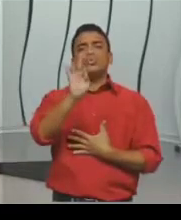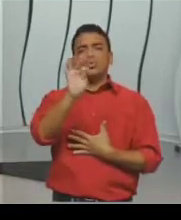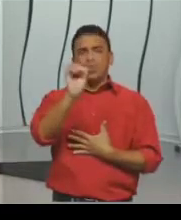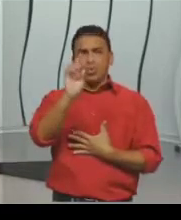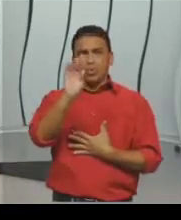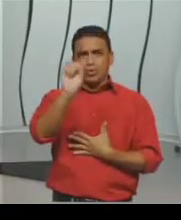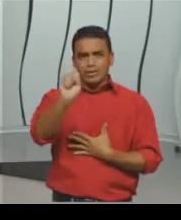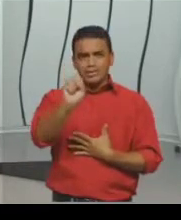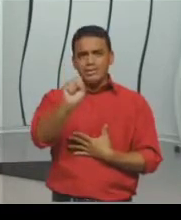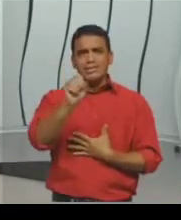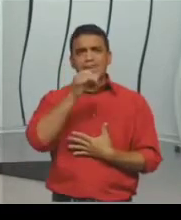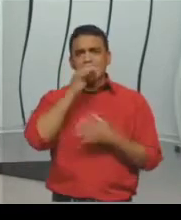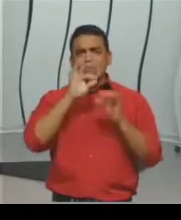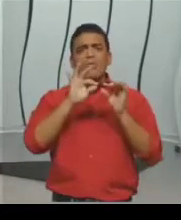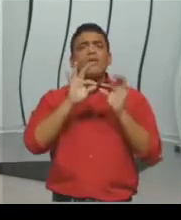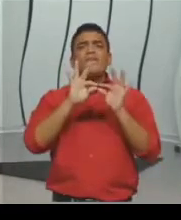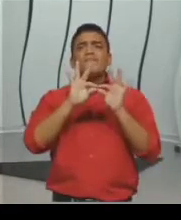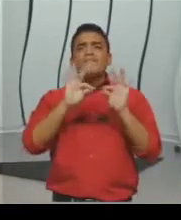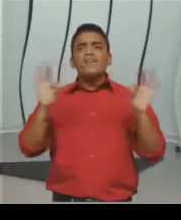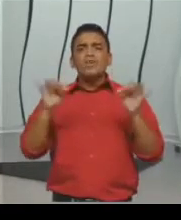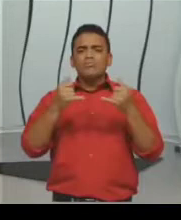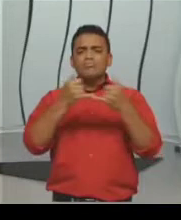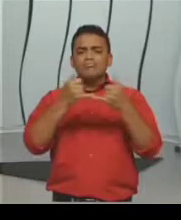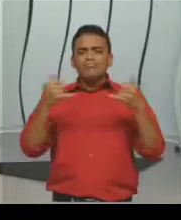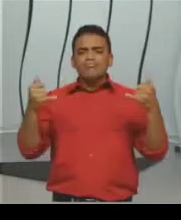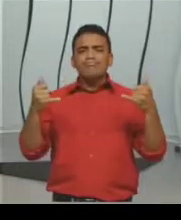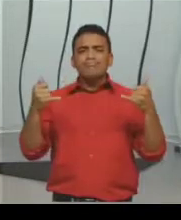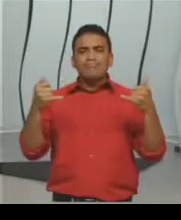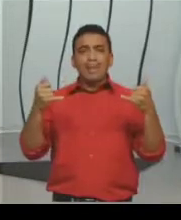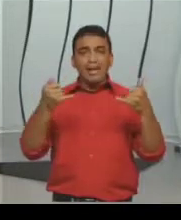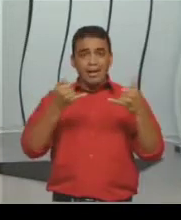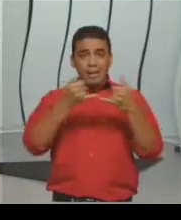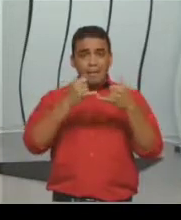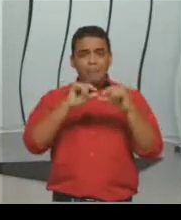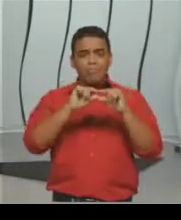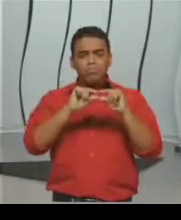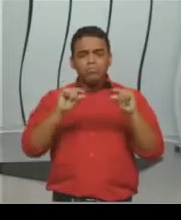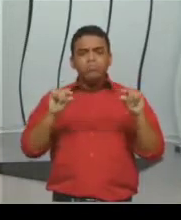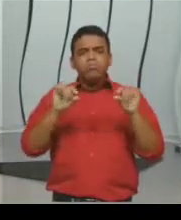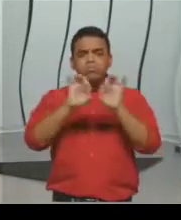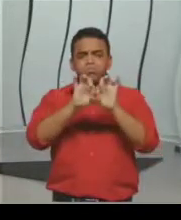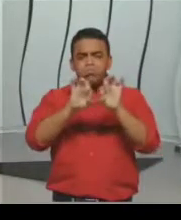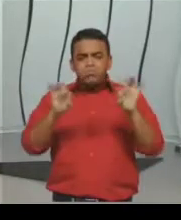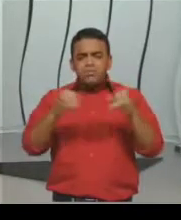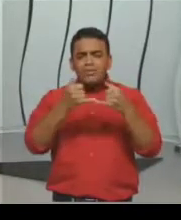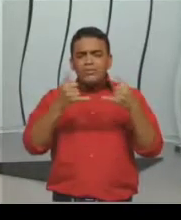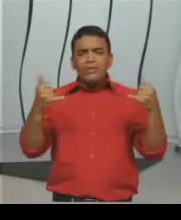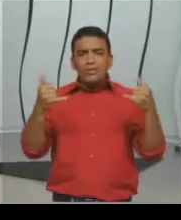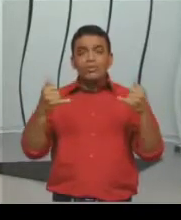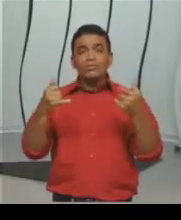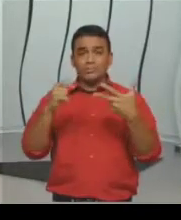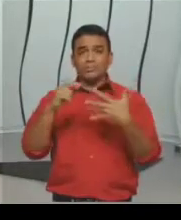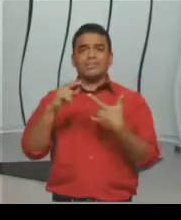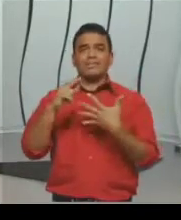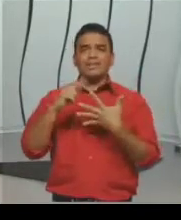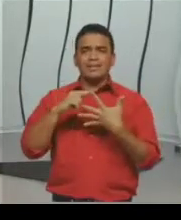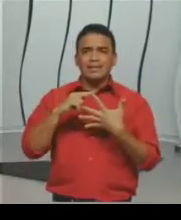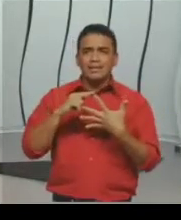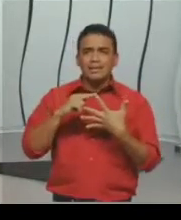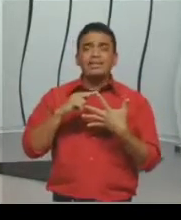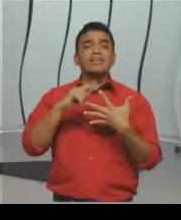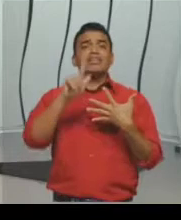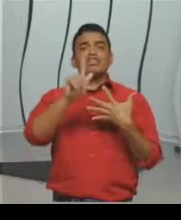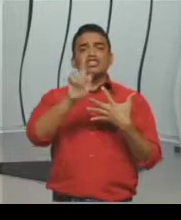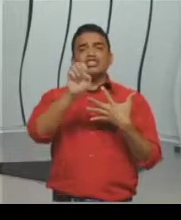casa, a gente está falando dos fios, né? Aqueles fios que vão conduzir eletricidade, basicamente. Os geradores, que são